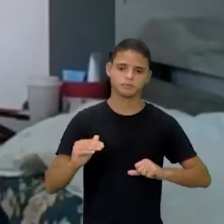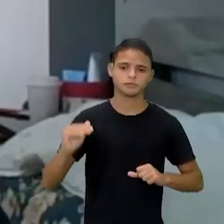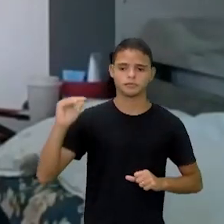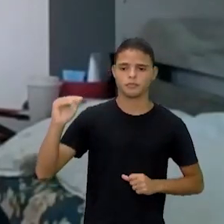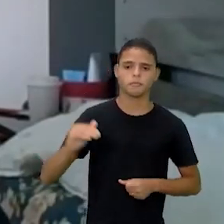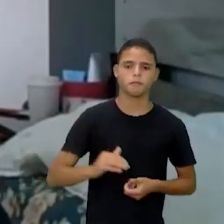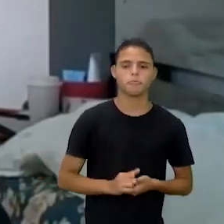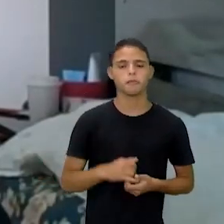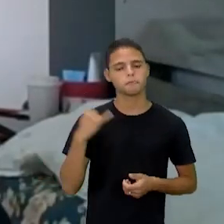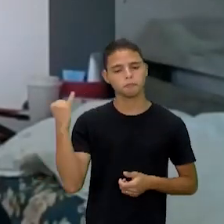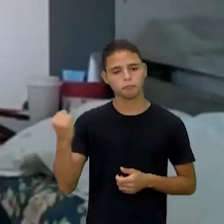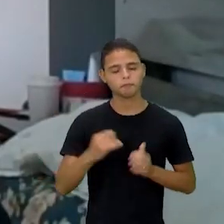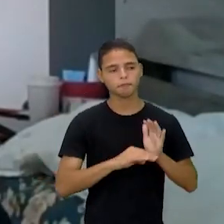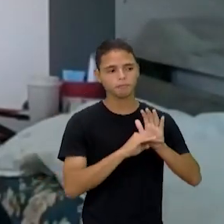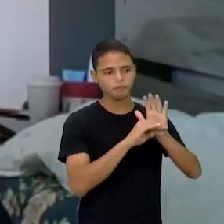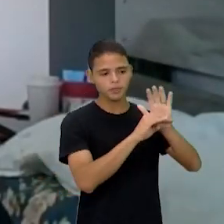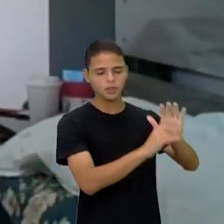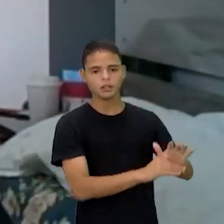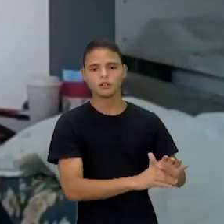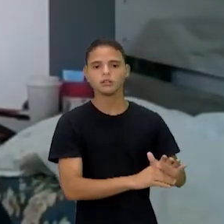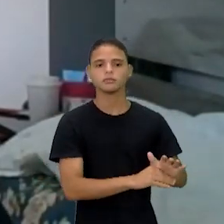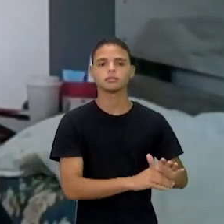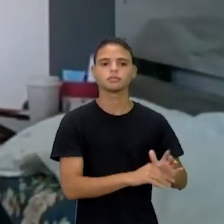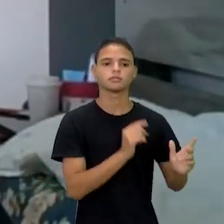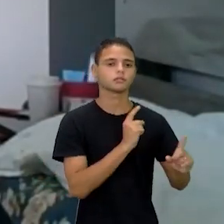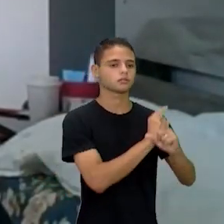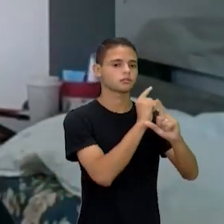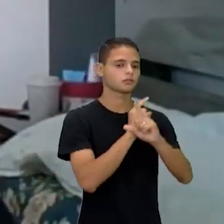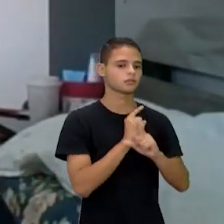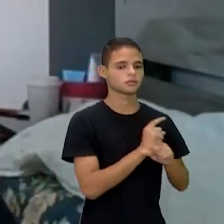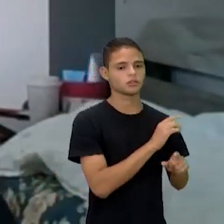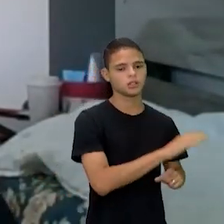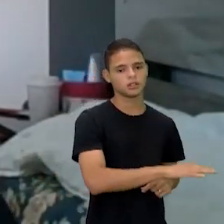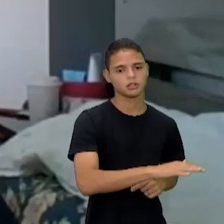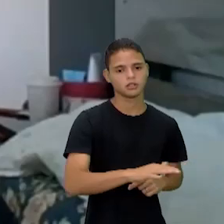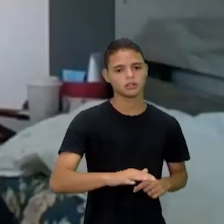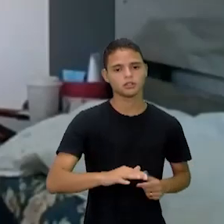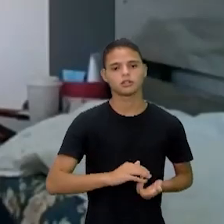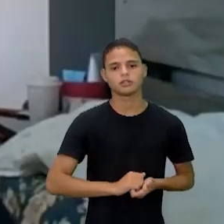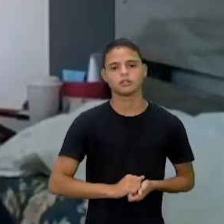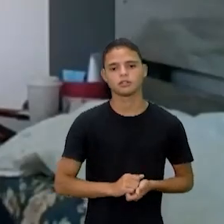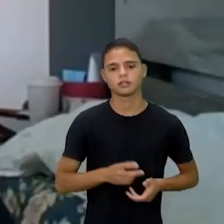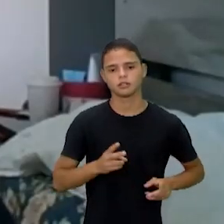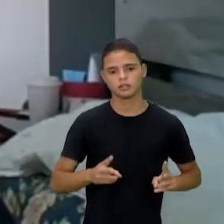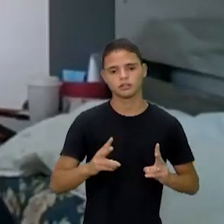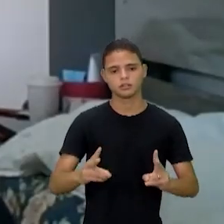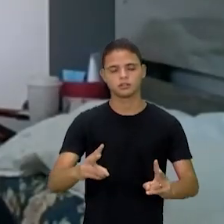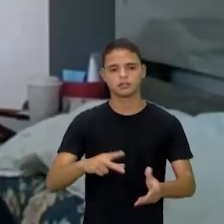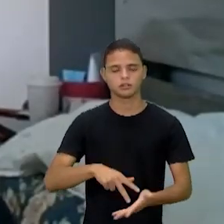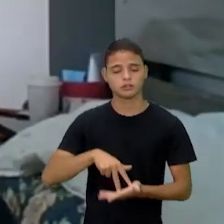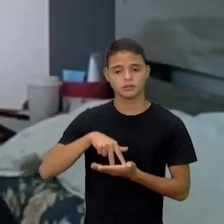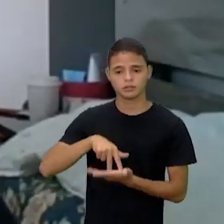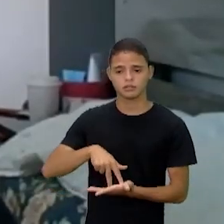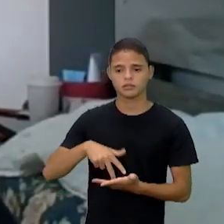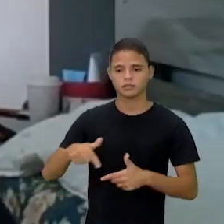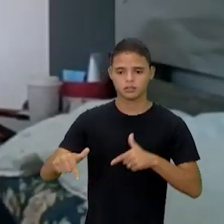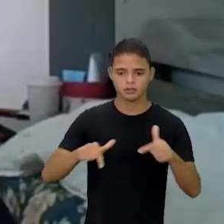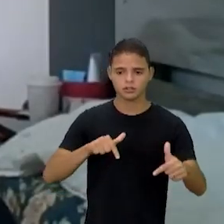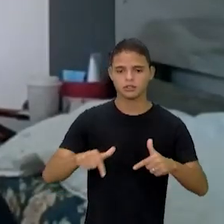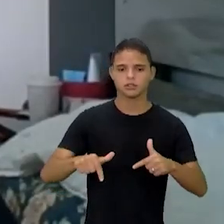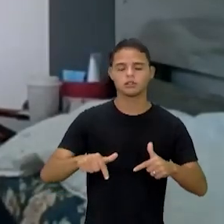Então, importante a identificação né, das crianças. E é isso, né? Continue forte com o trabalho de